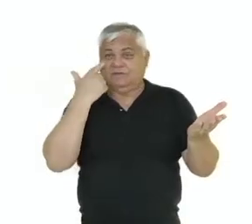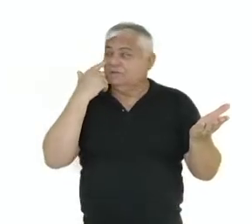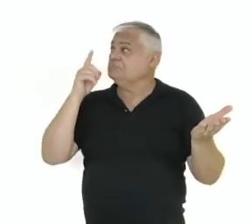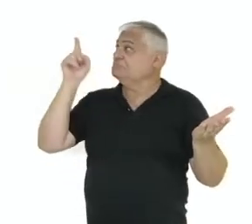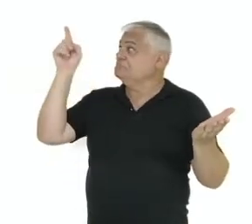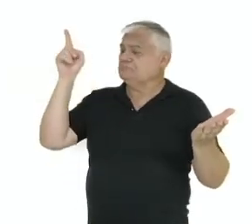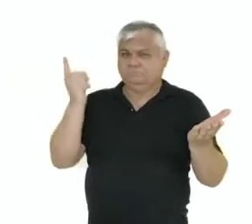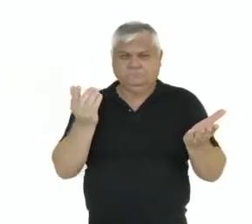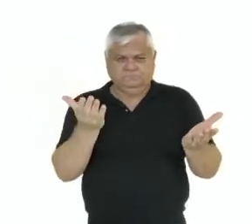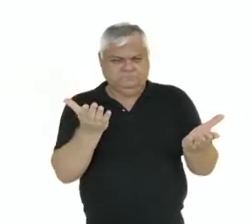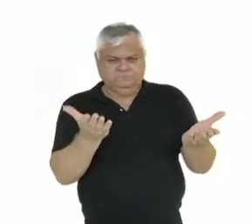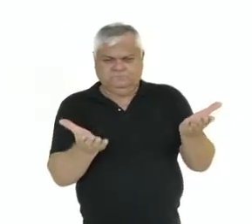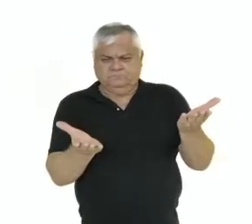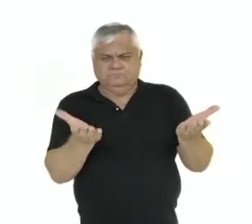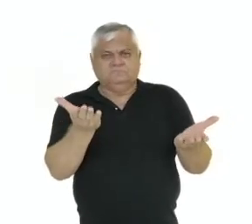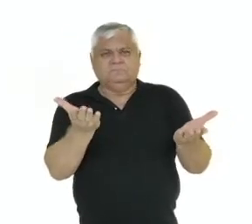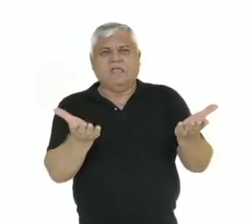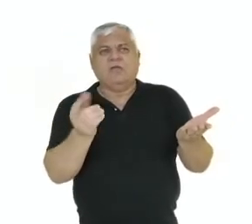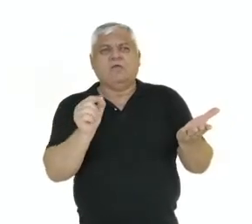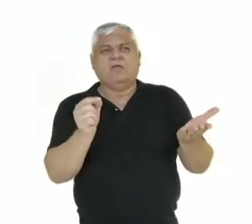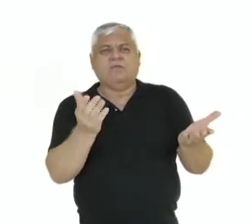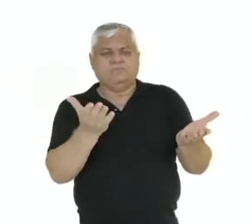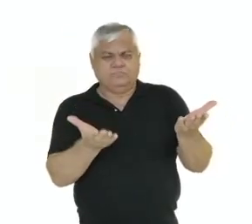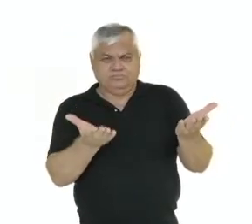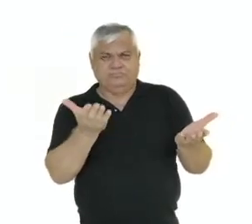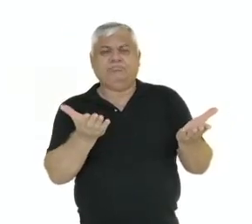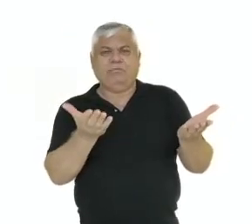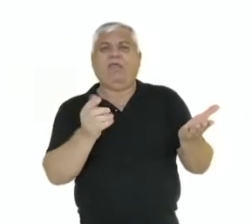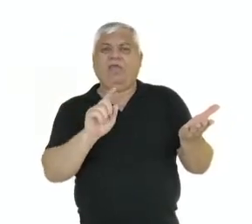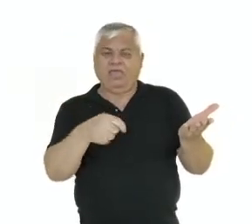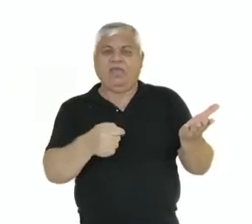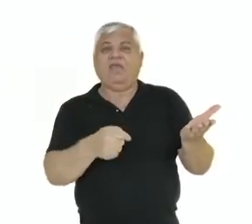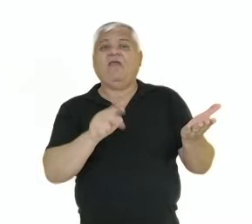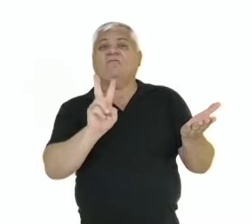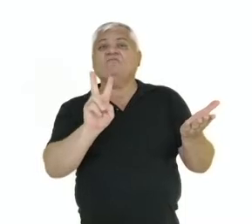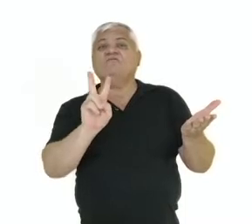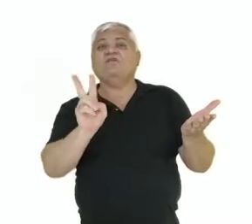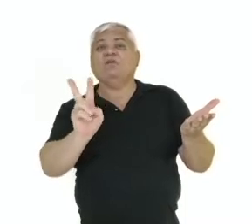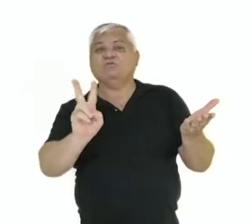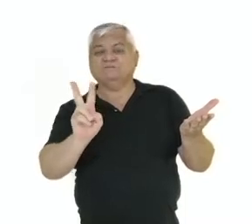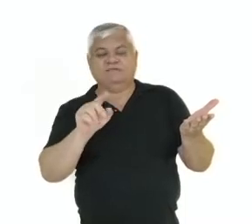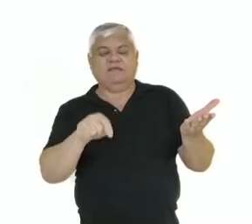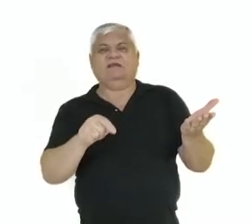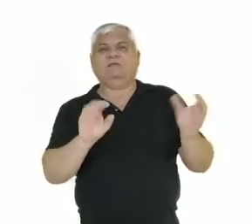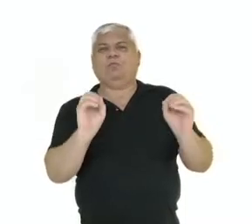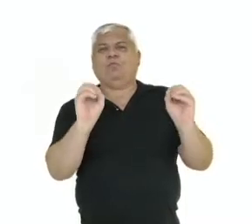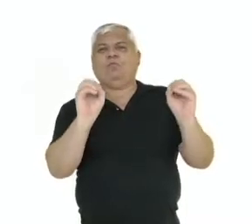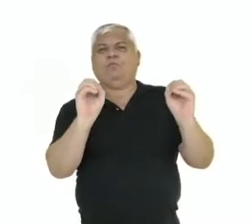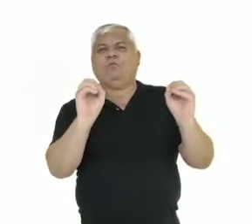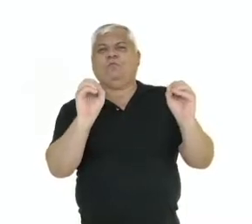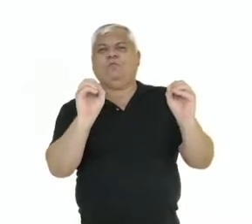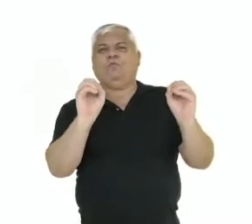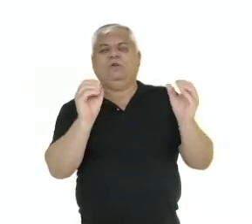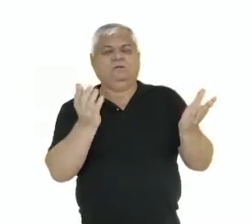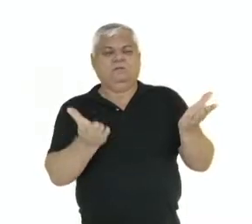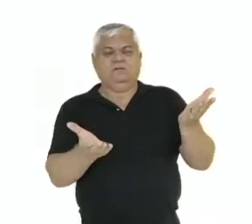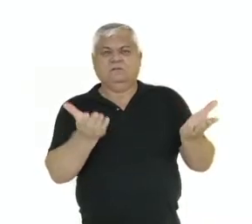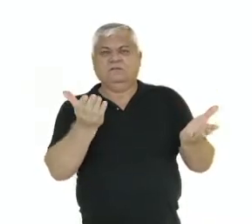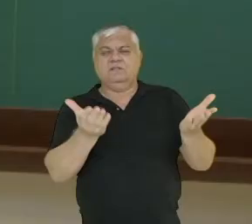palavras, nós temos aqui um equilíbrio, velocidade nula. Este aqui é o